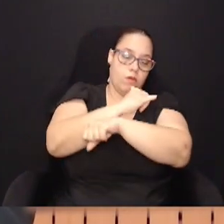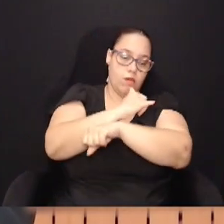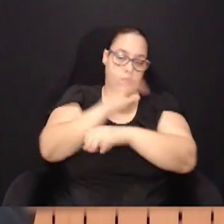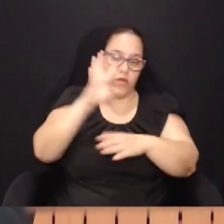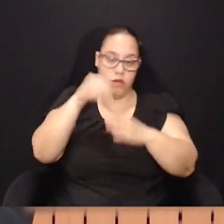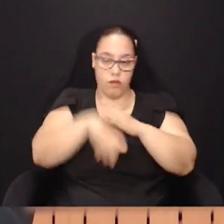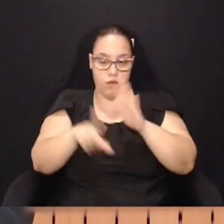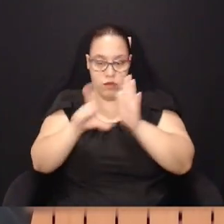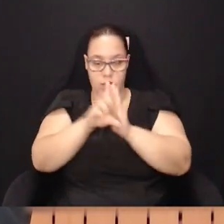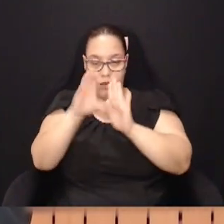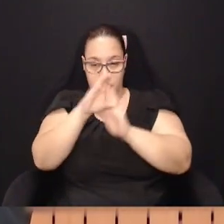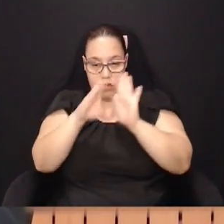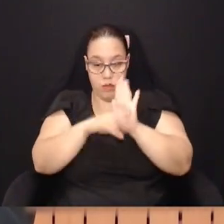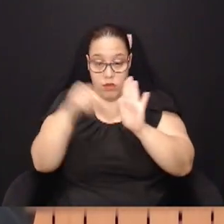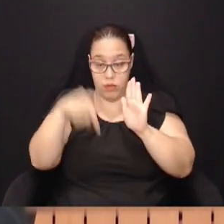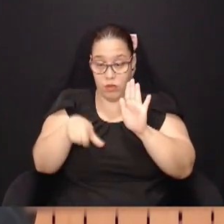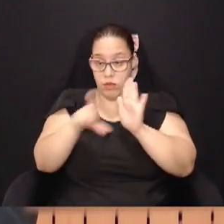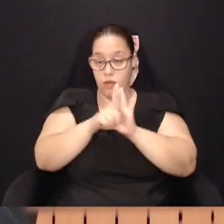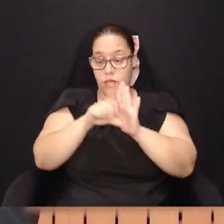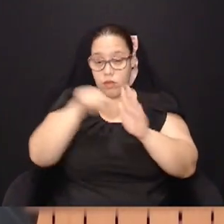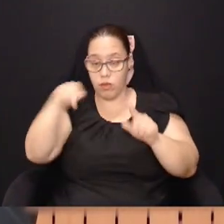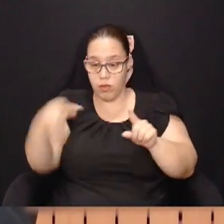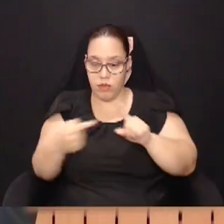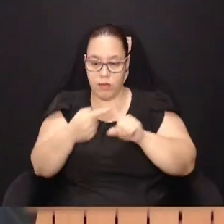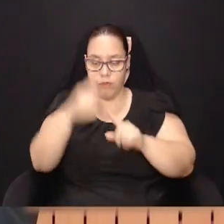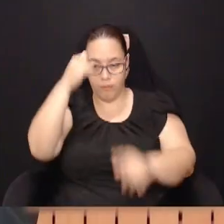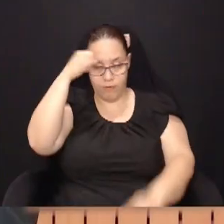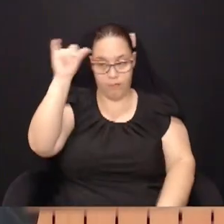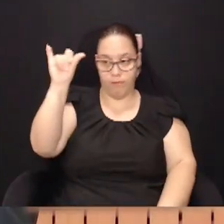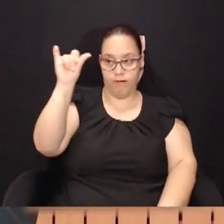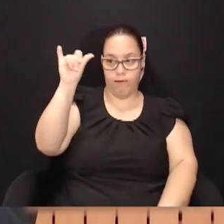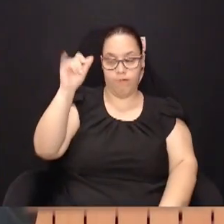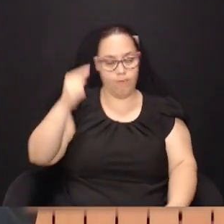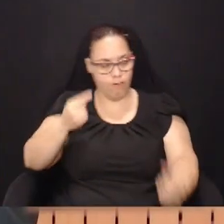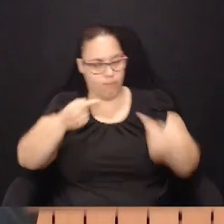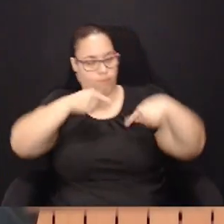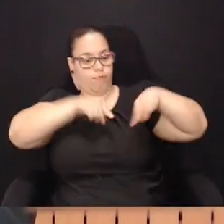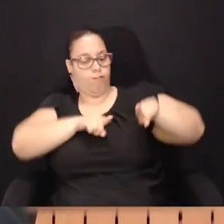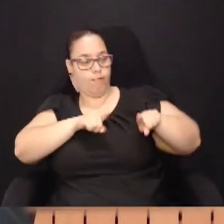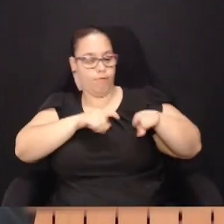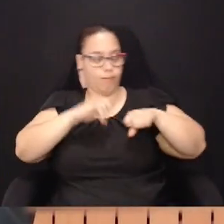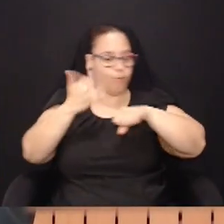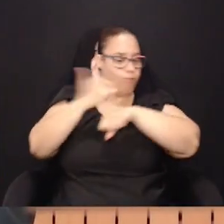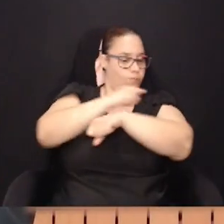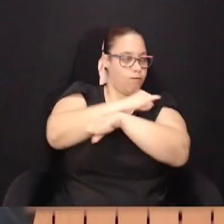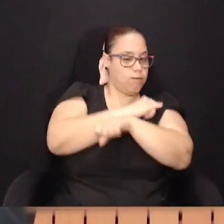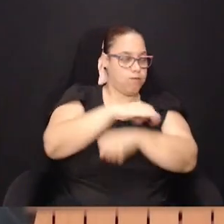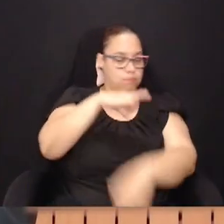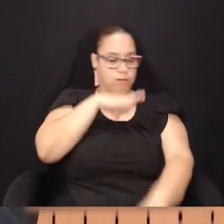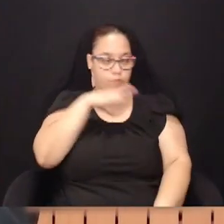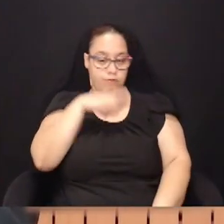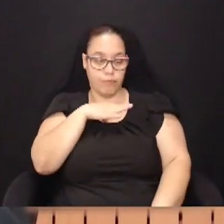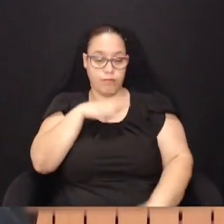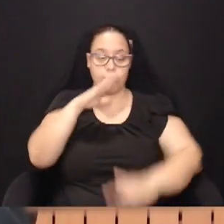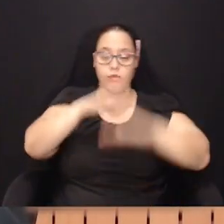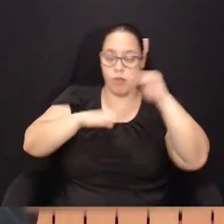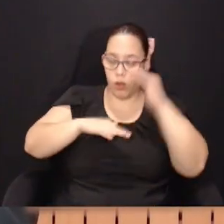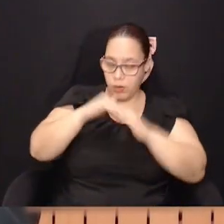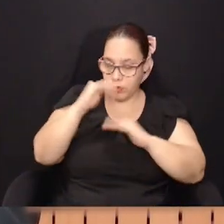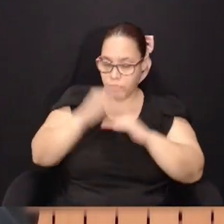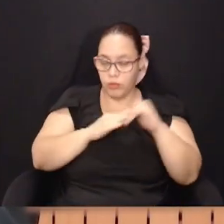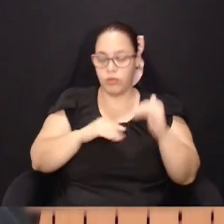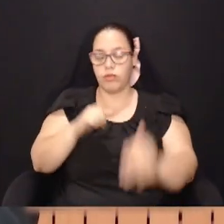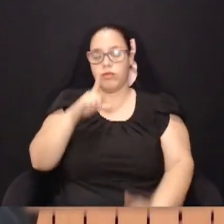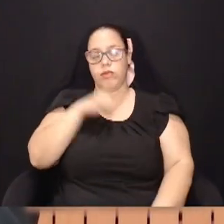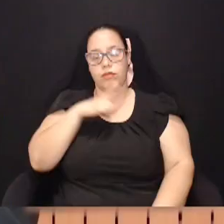instituído por esta lei tem como objetivo prevenir e combater a obesidade na população municipal por meio de ações, que é muito importante que se